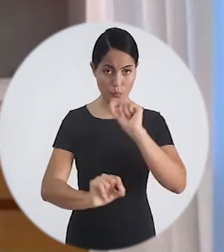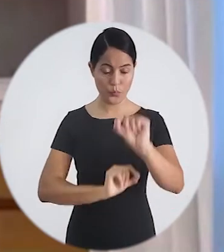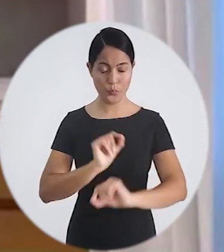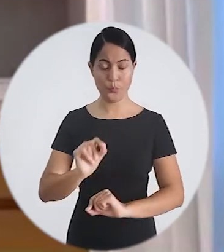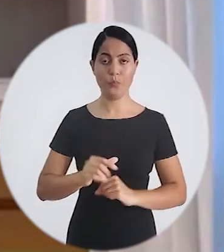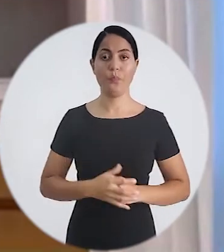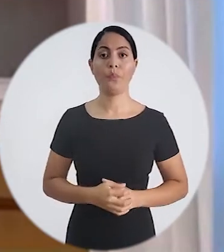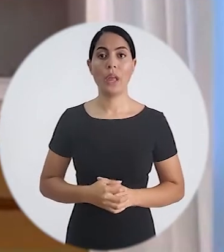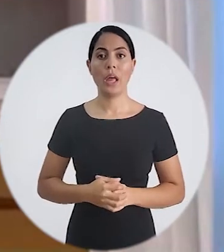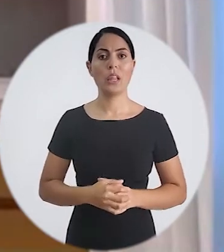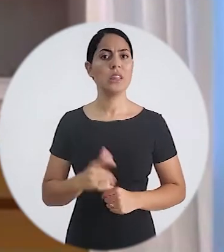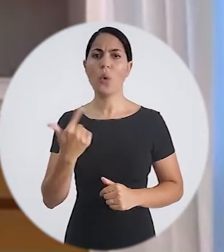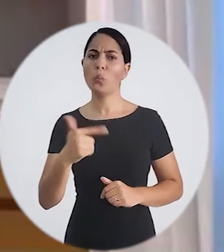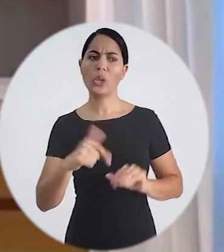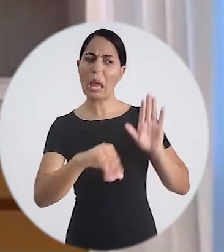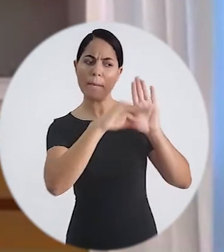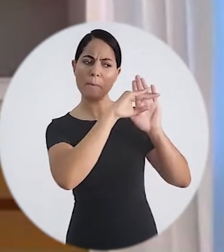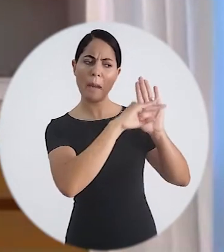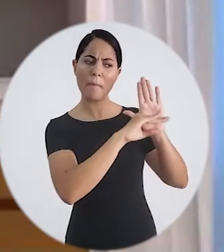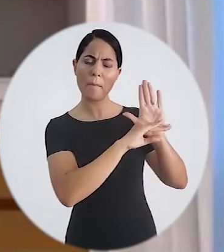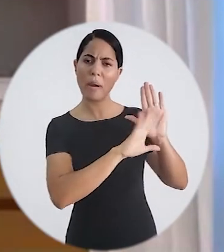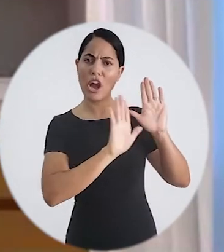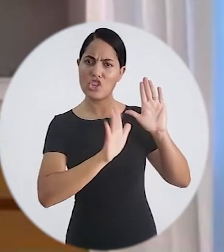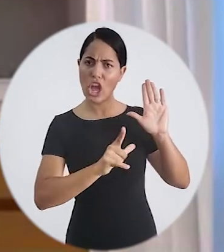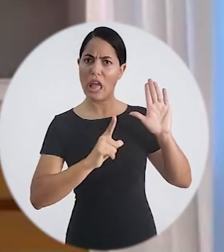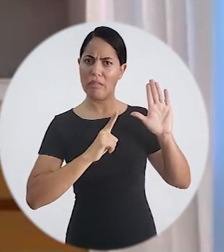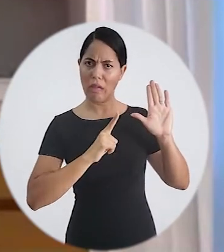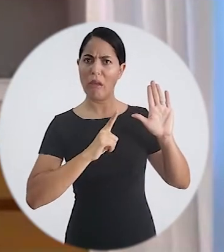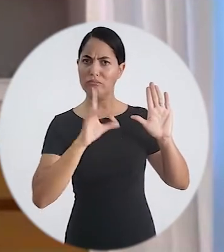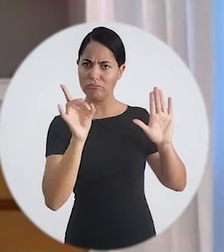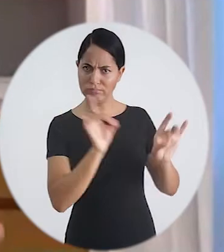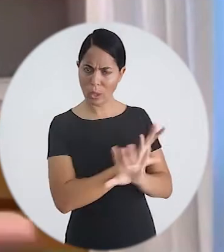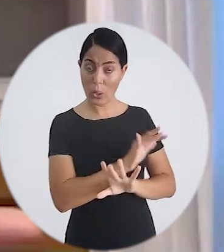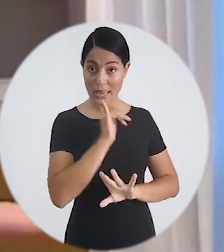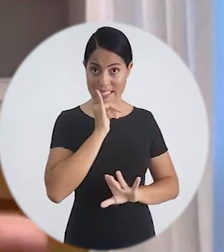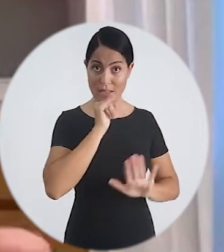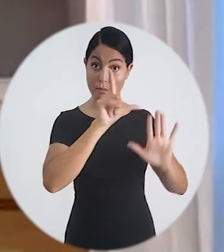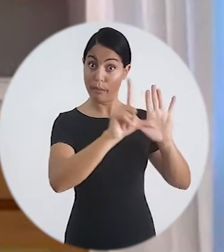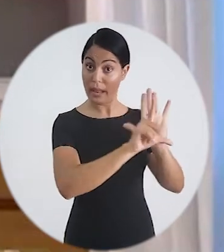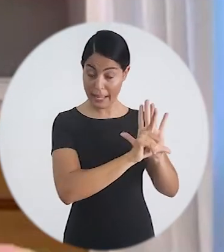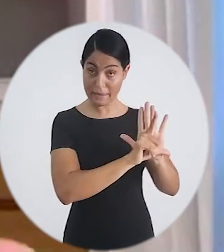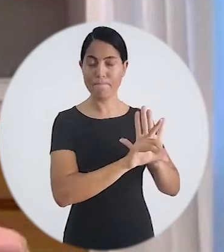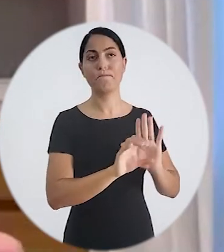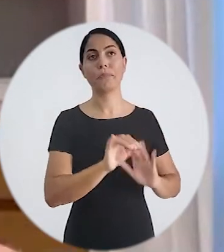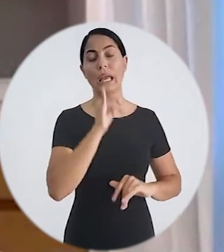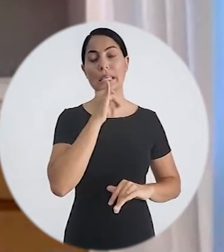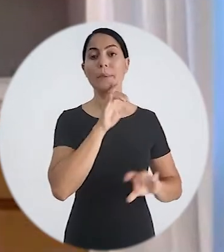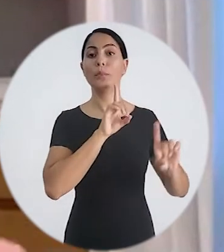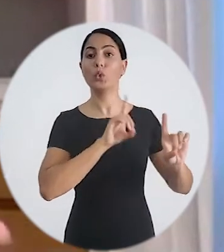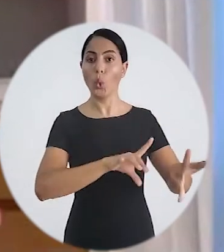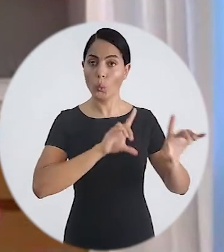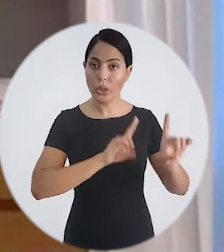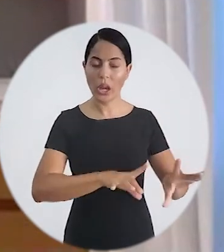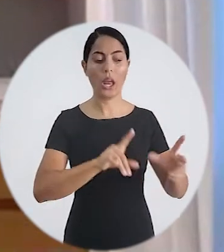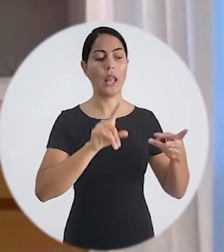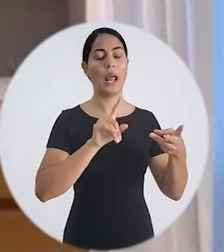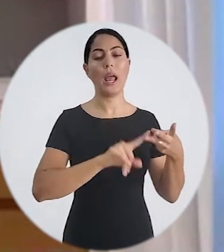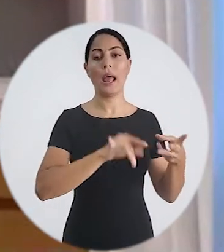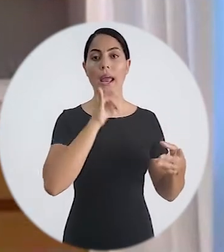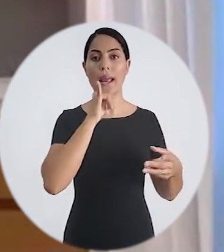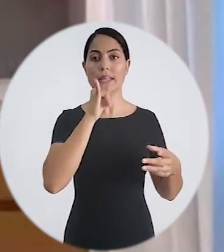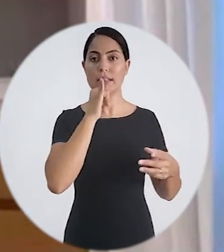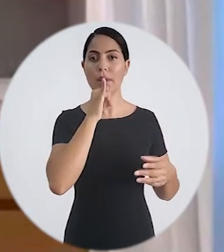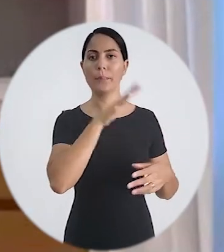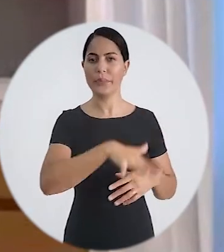de premissas pré-estabelecidas, né, ou seja, da lei, da doutrina, da